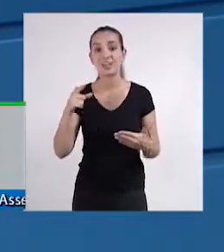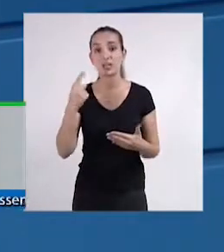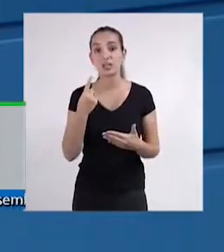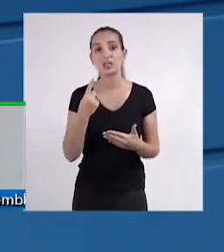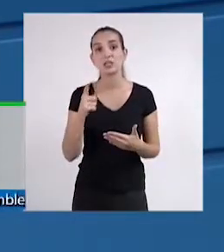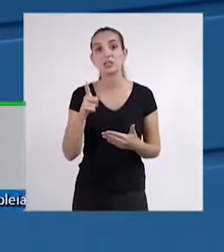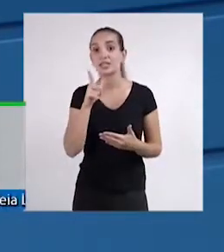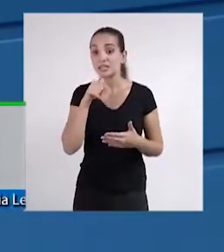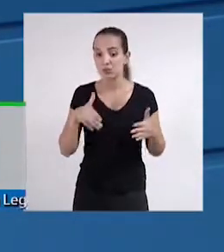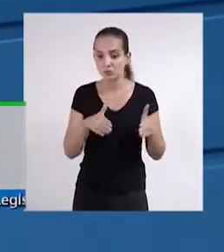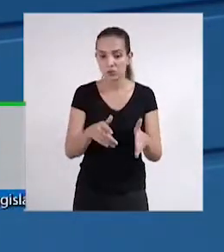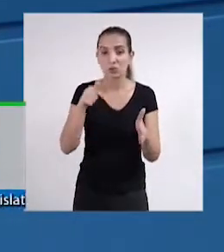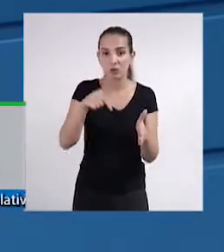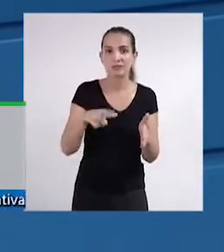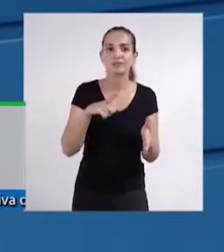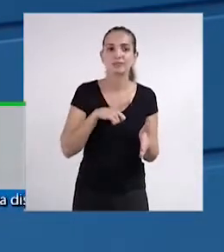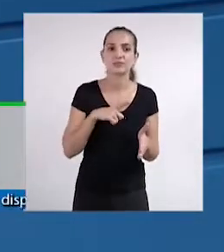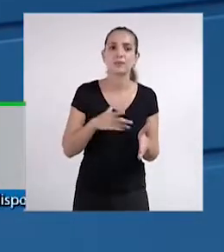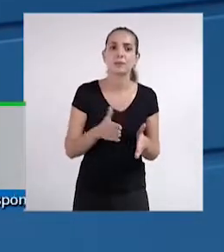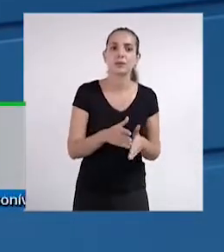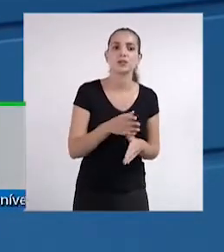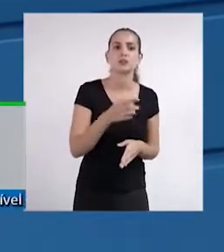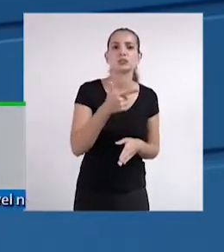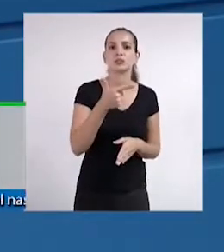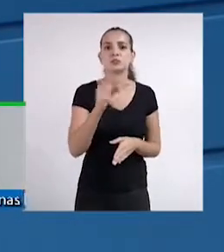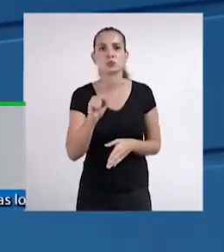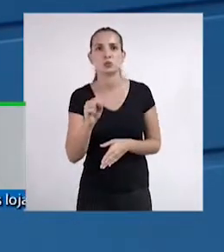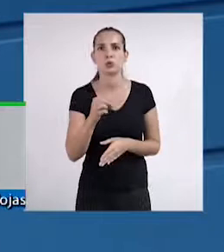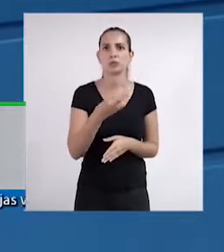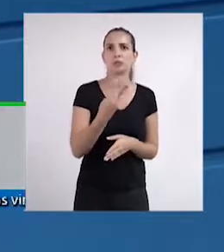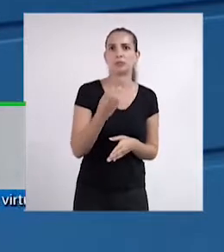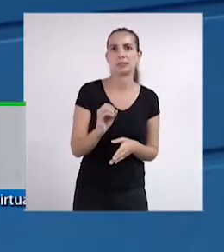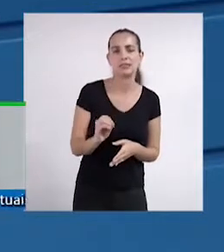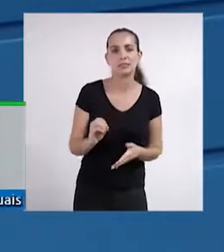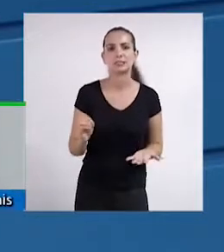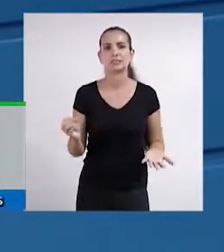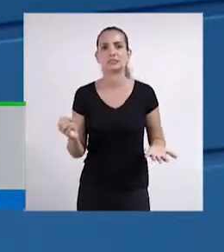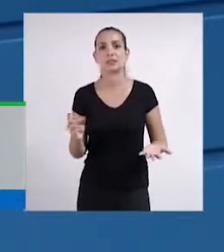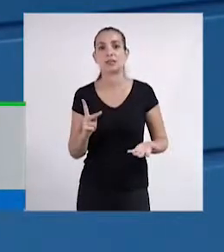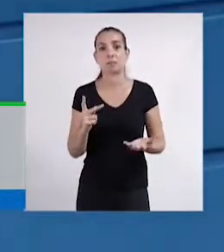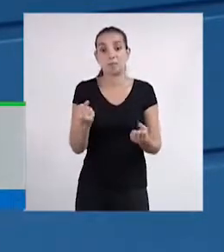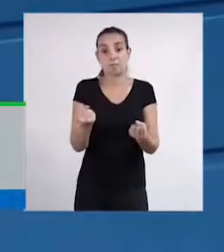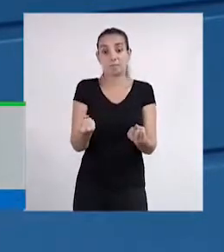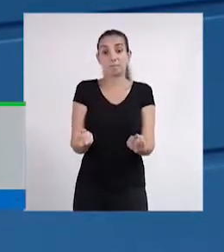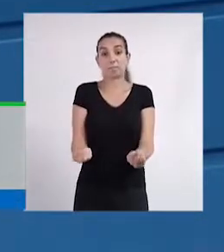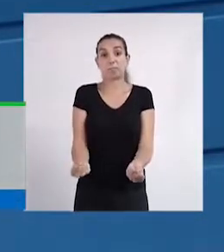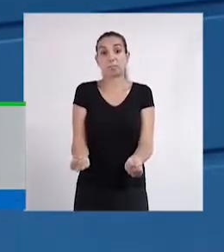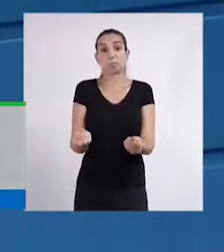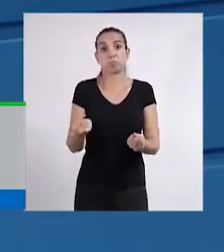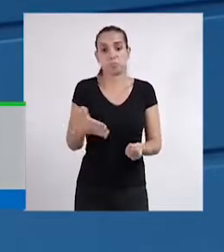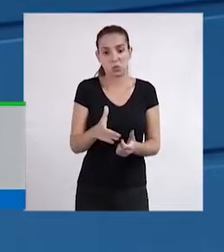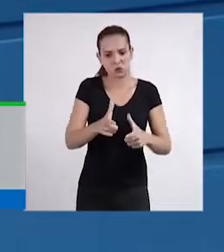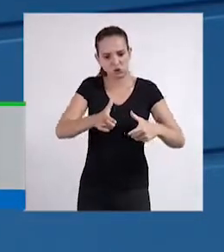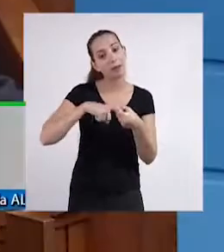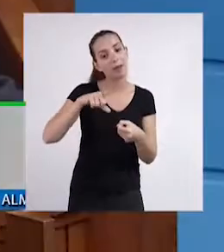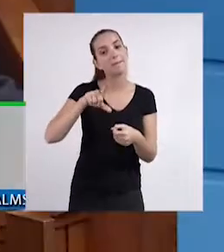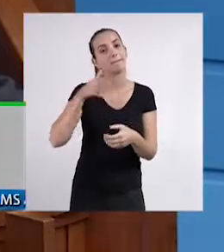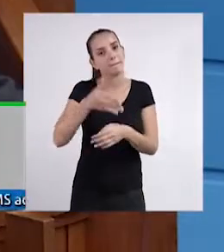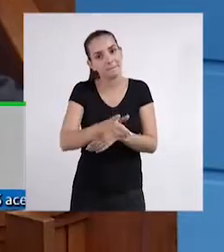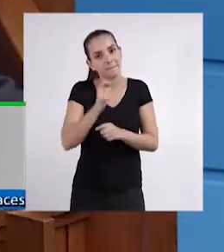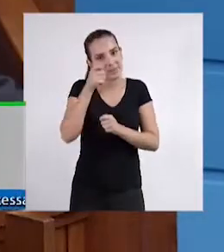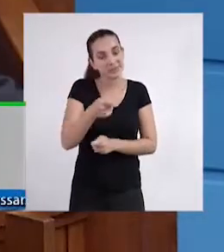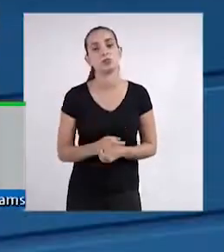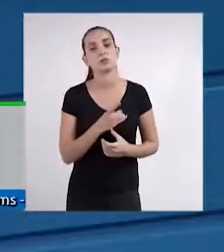40 quilos sendo tirado do rio, e que esses são os propagadores do povoamento do rio.